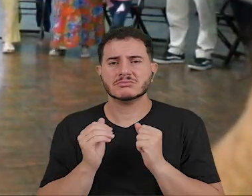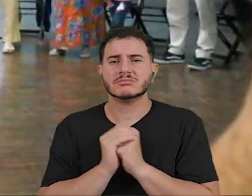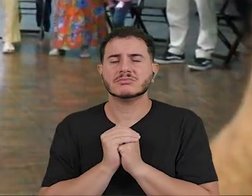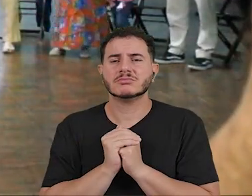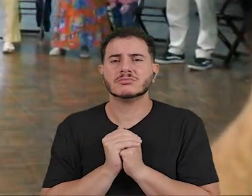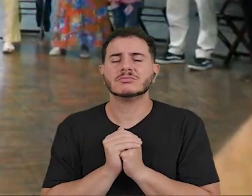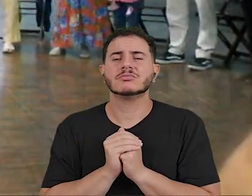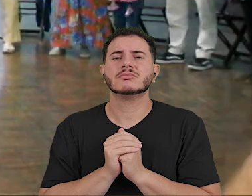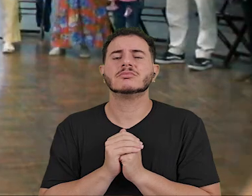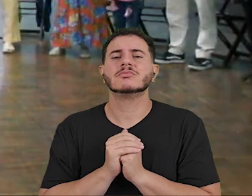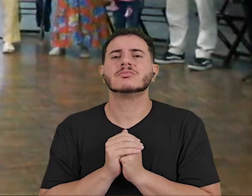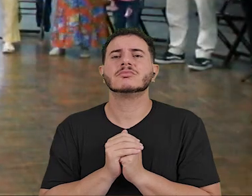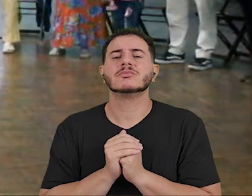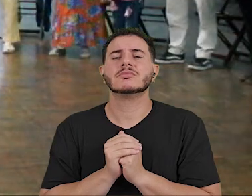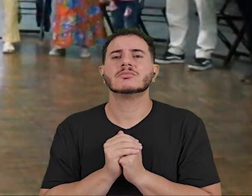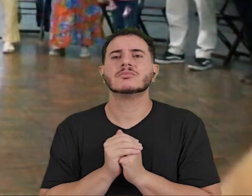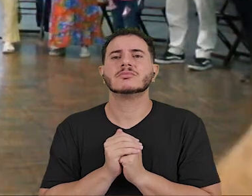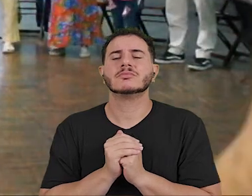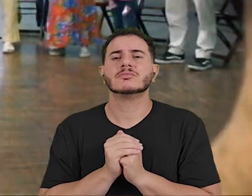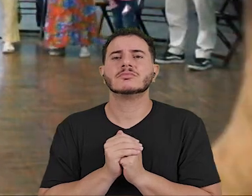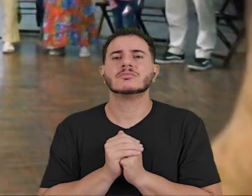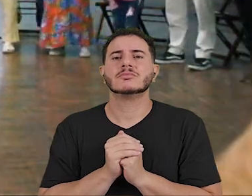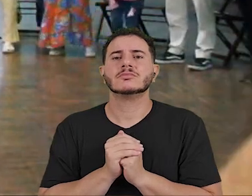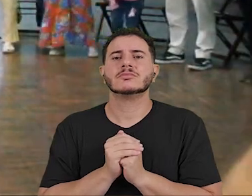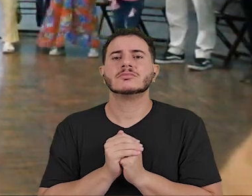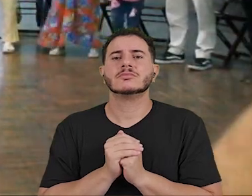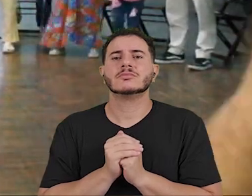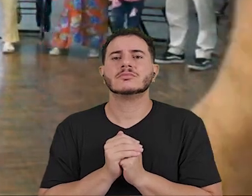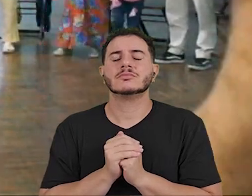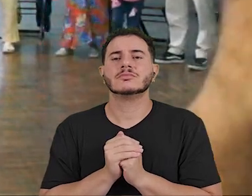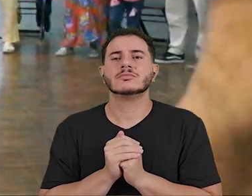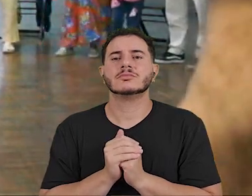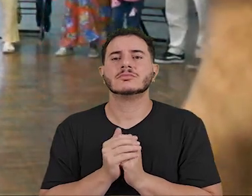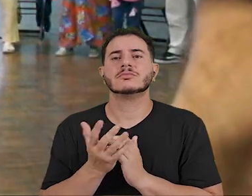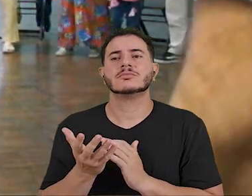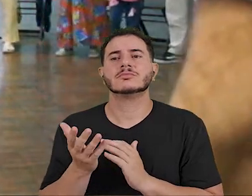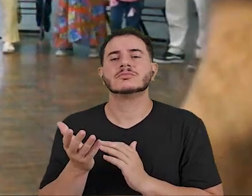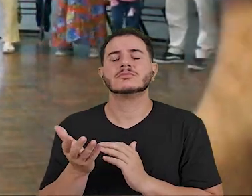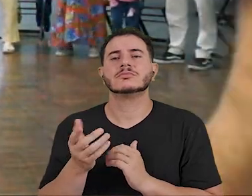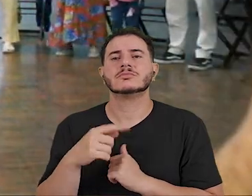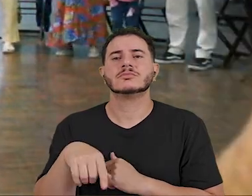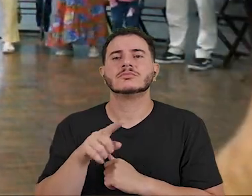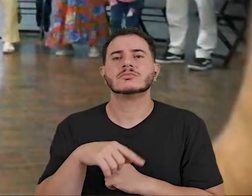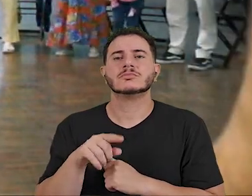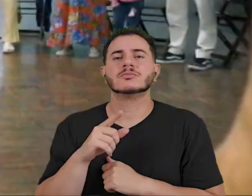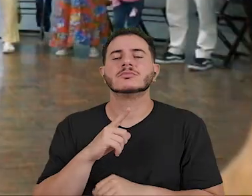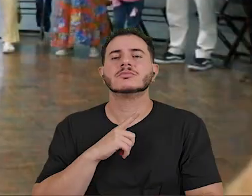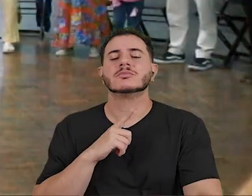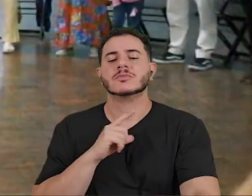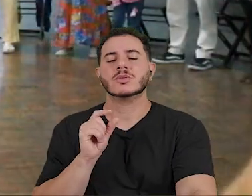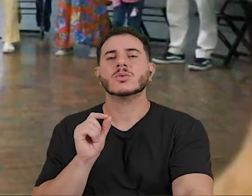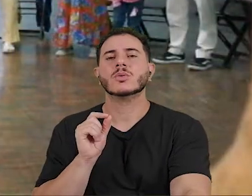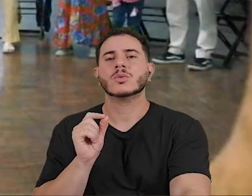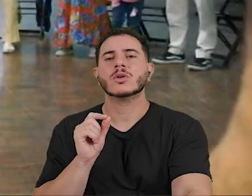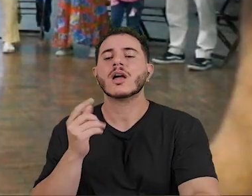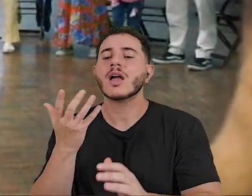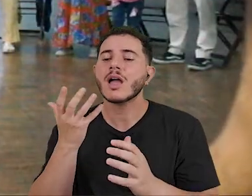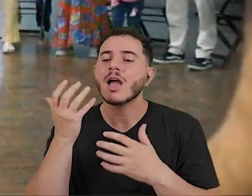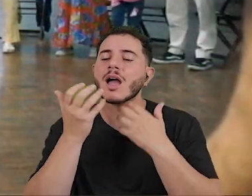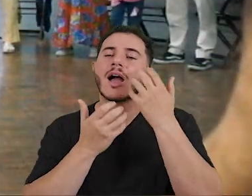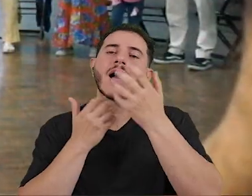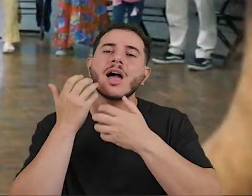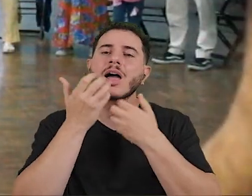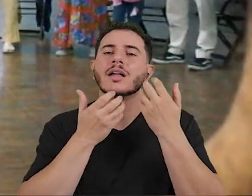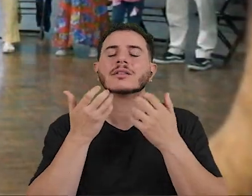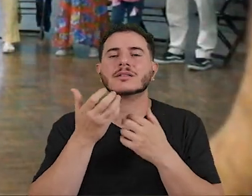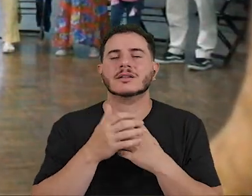que ser antes. Aquela toada, vai cantar. De Oxalá. Aqui você canta. Aqui você Oxalá do Nação